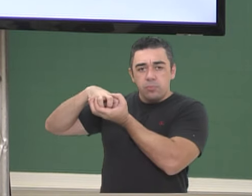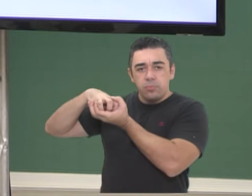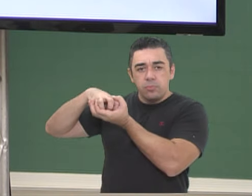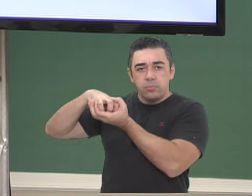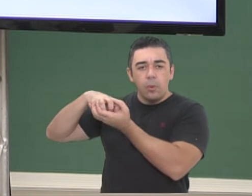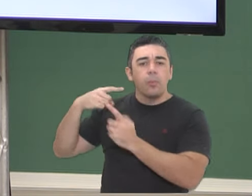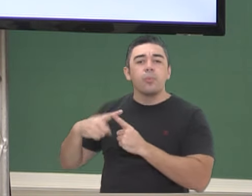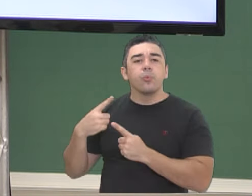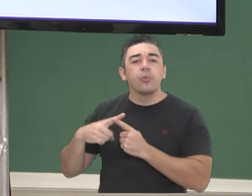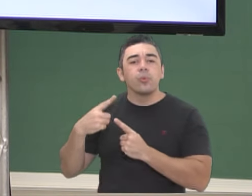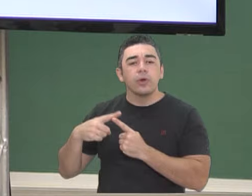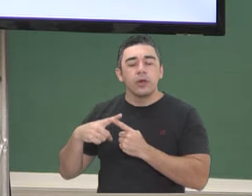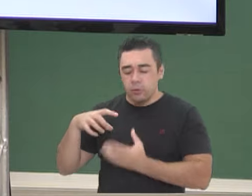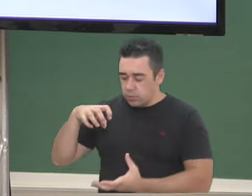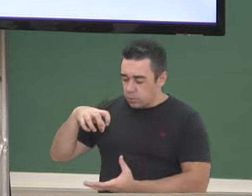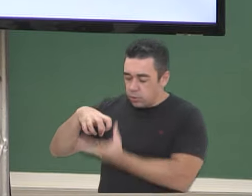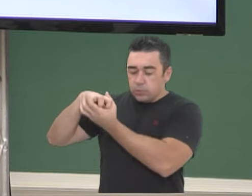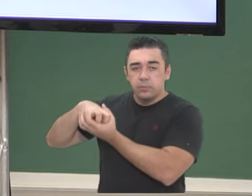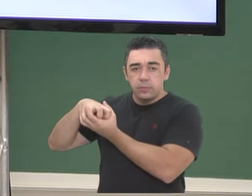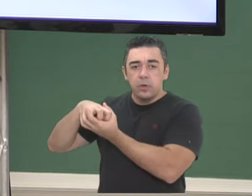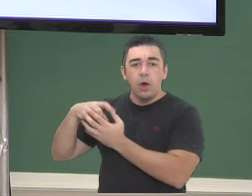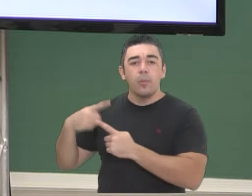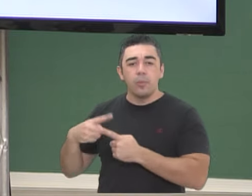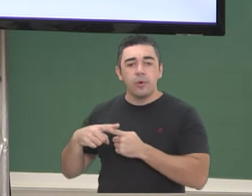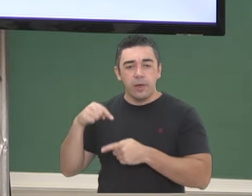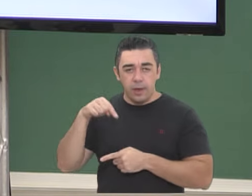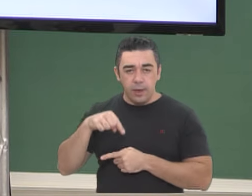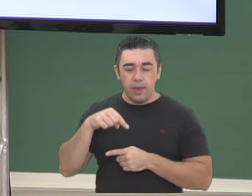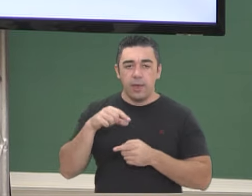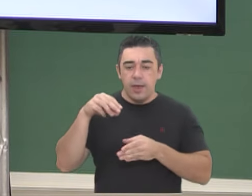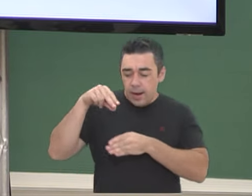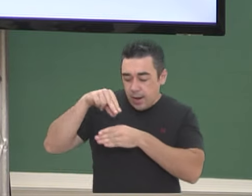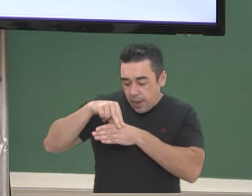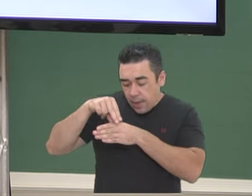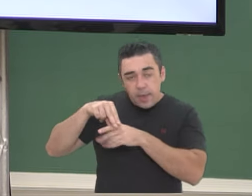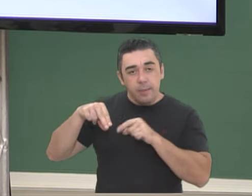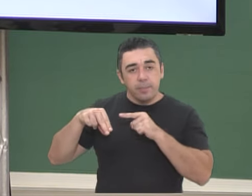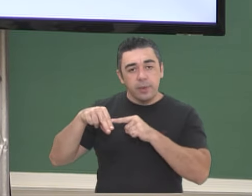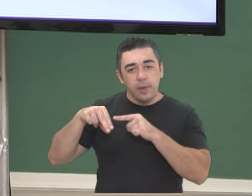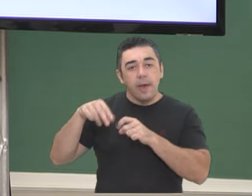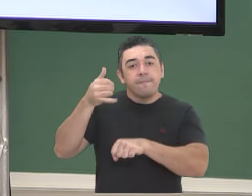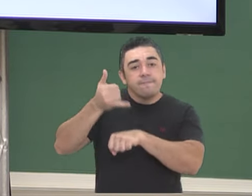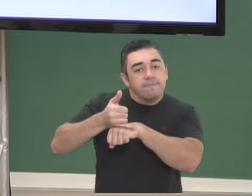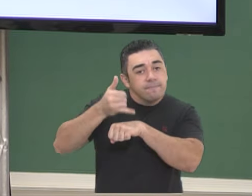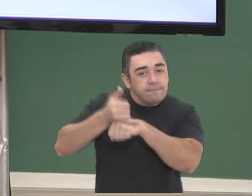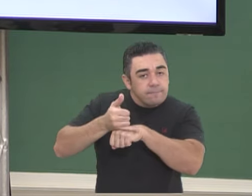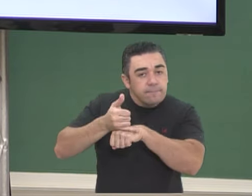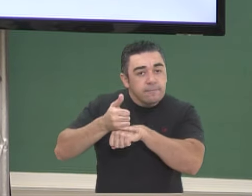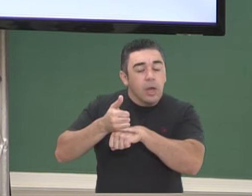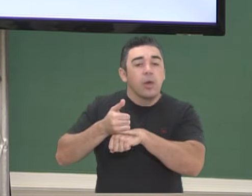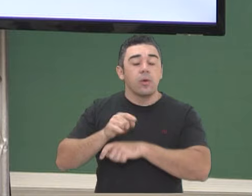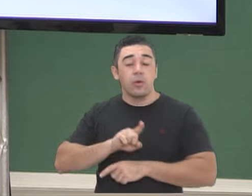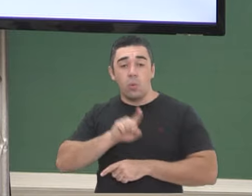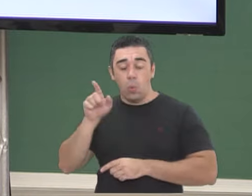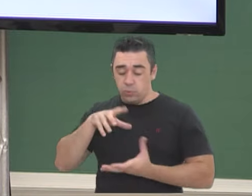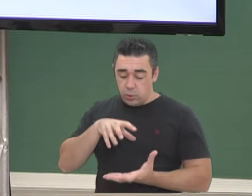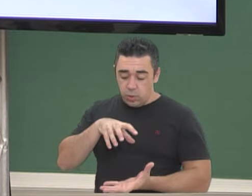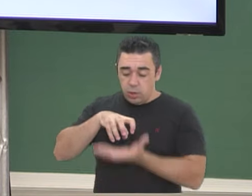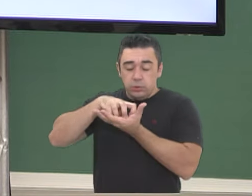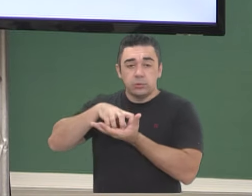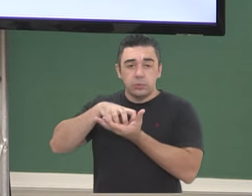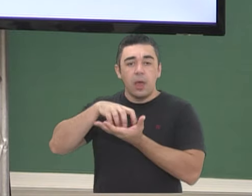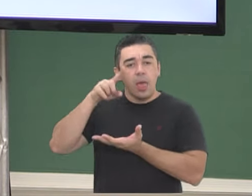por quê porque eles são feitos de metal e o material aqui é um irmão né que tem essa